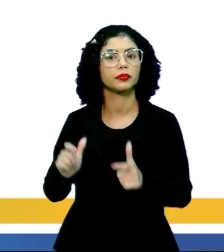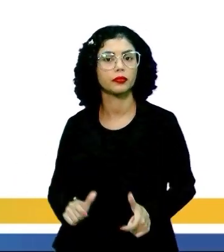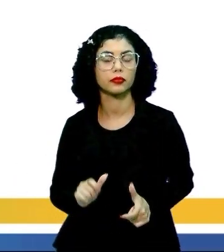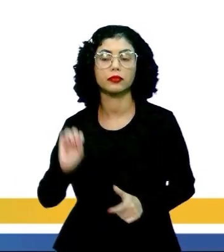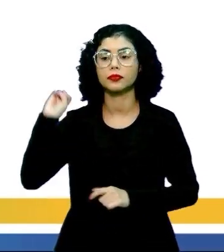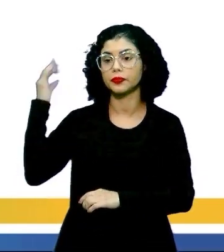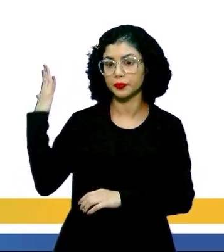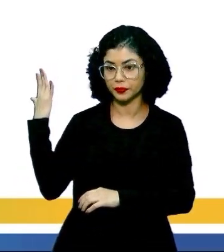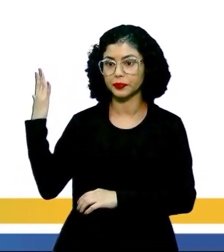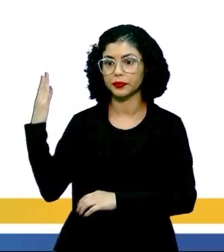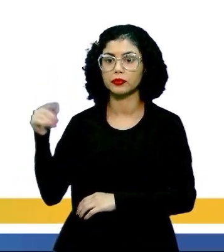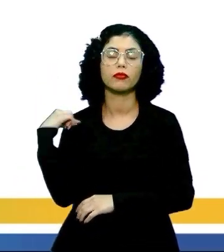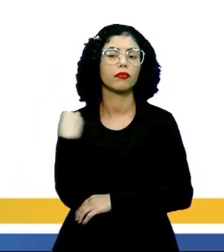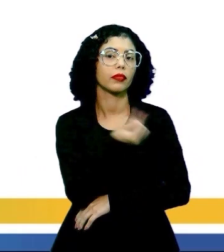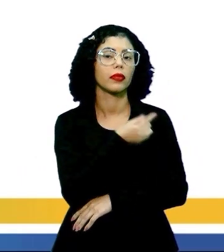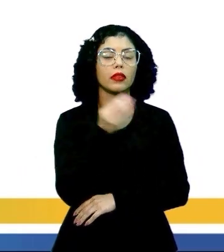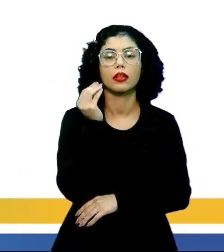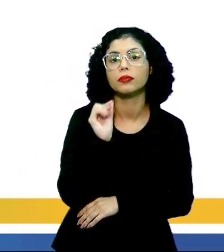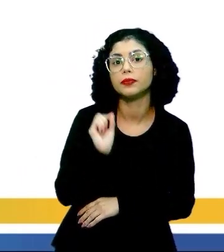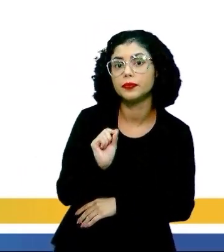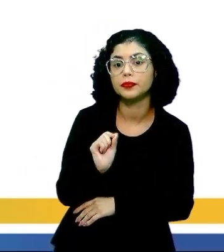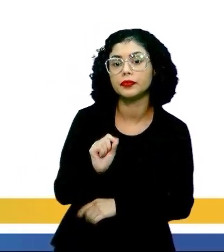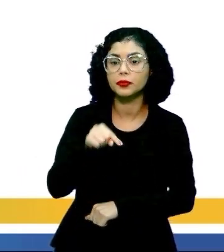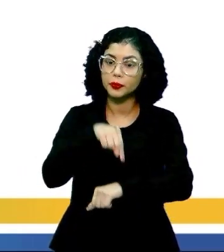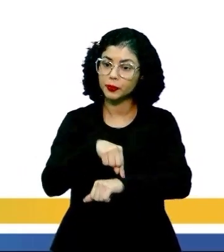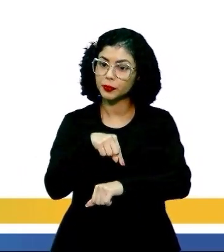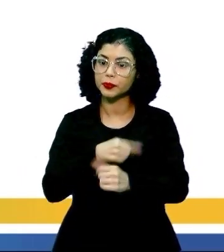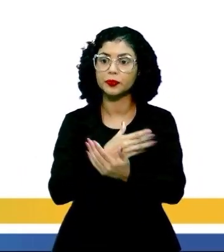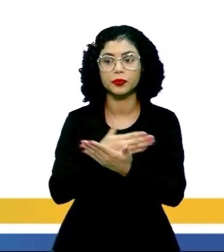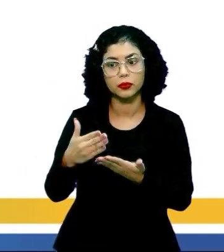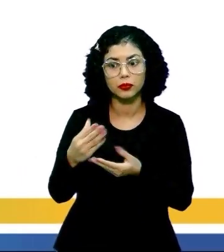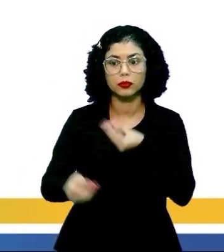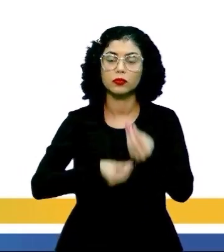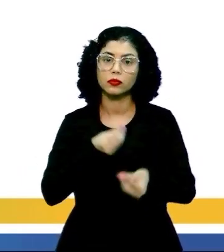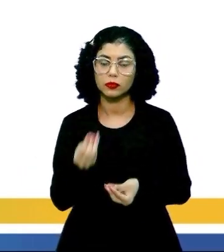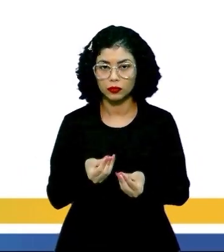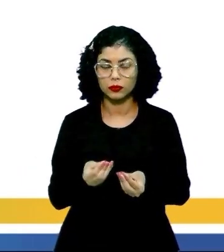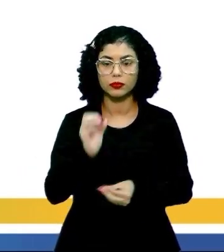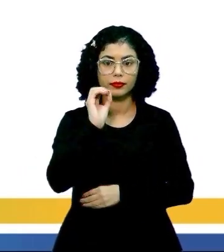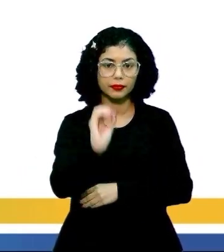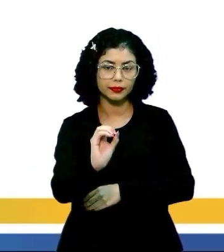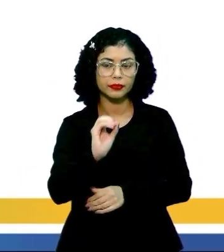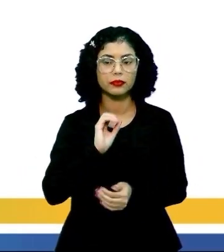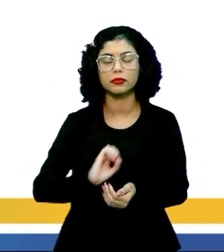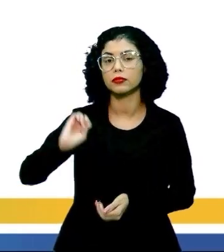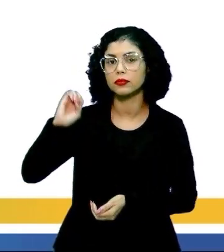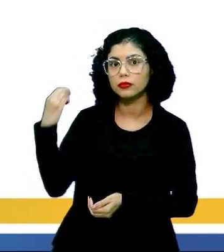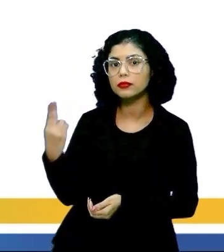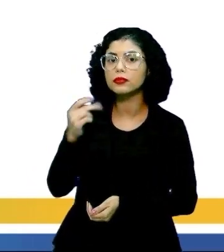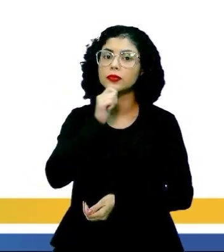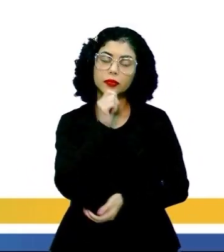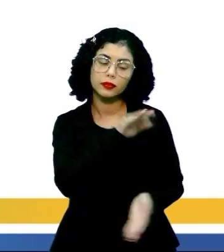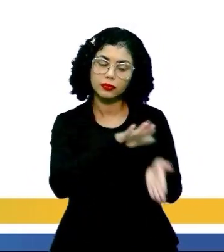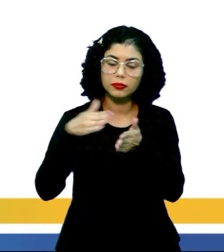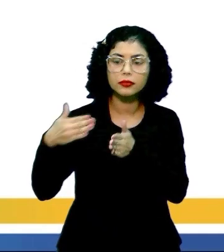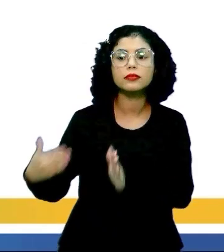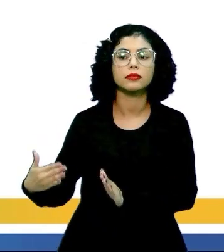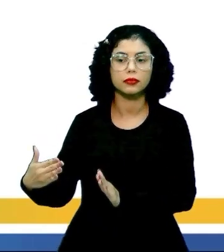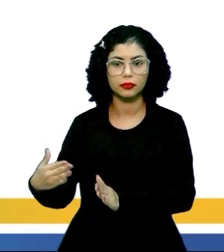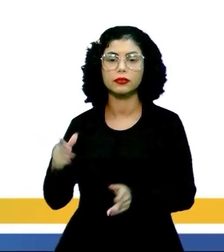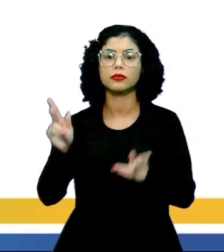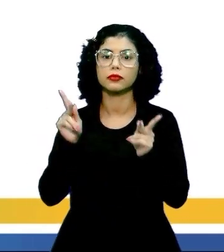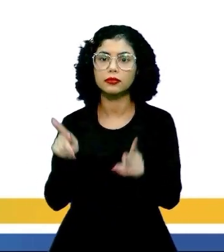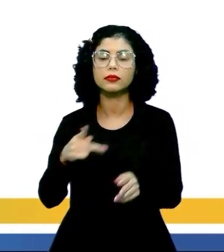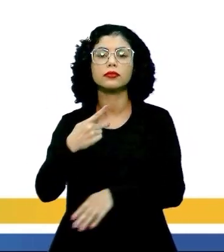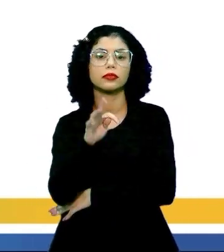percorrido a gente tem de levar em consideração esse tempo Inicial como sendo o tempo zero ou seja se a pessoa parte do repouso